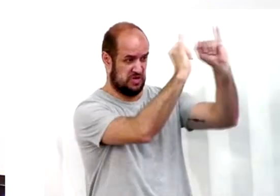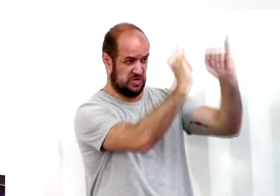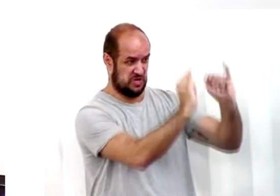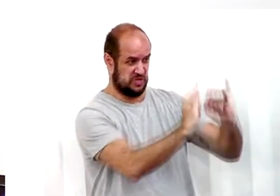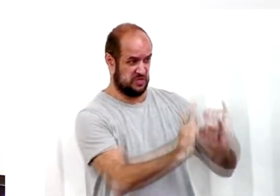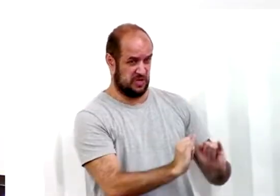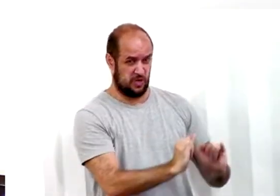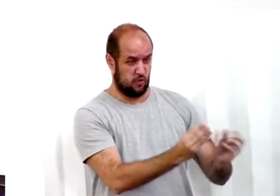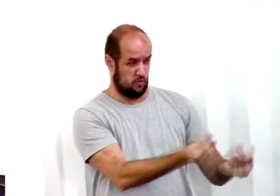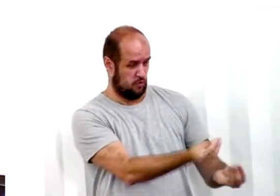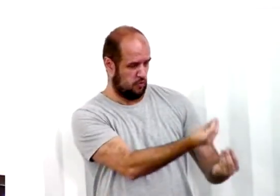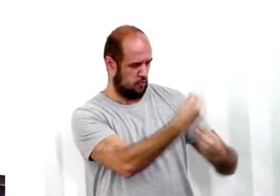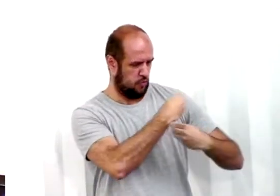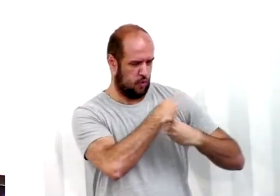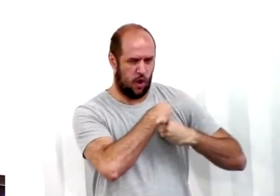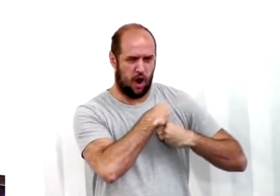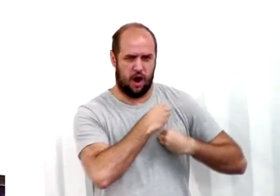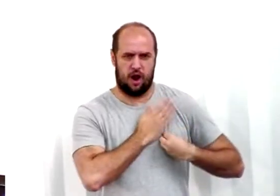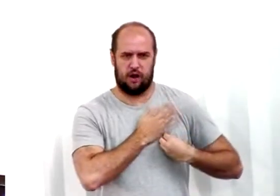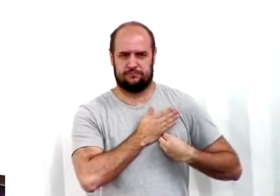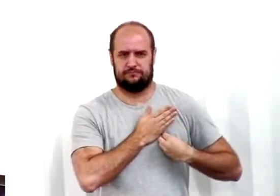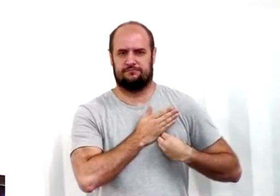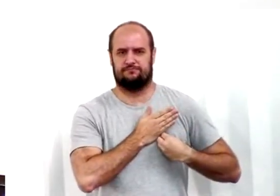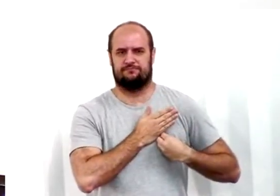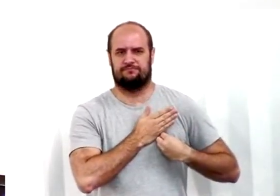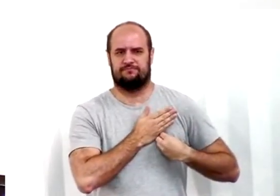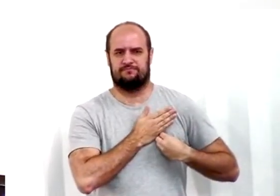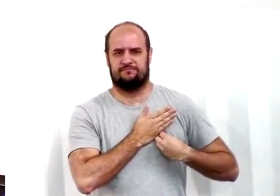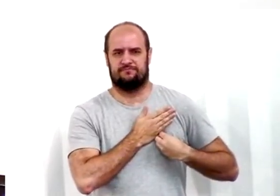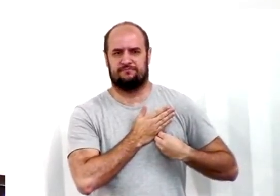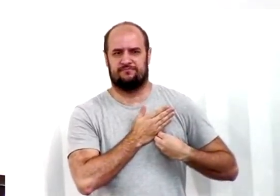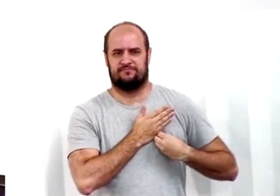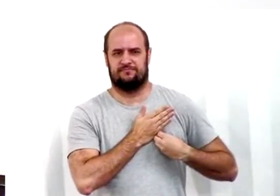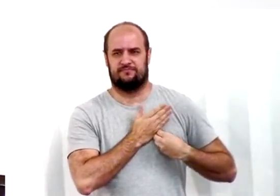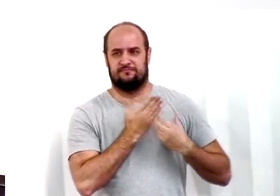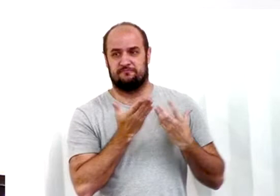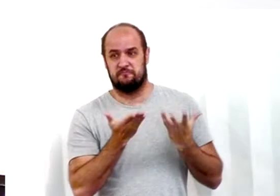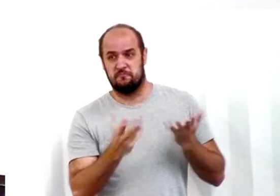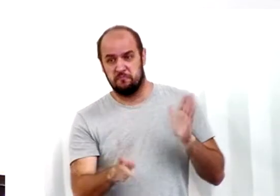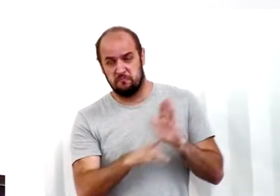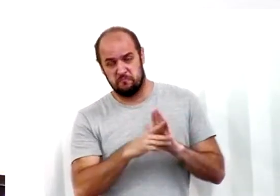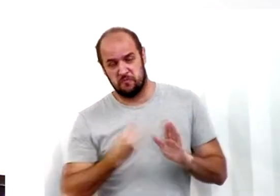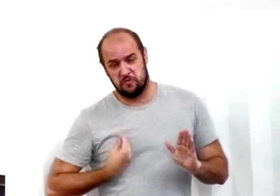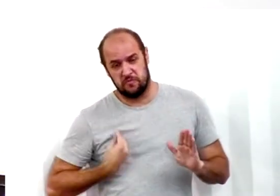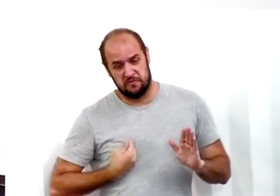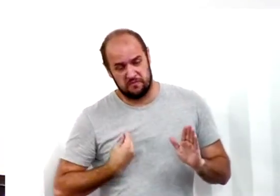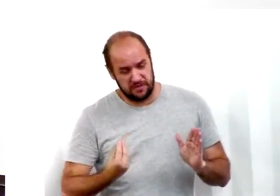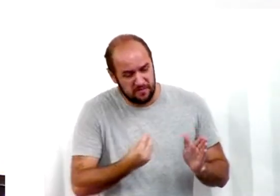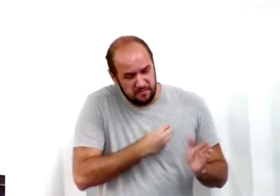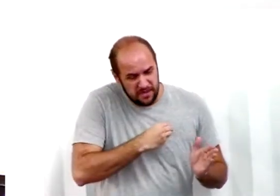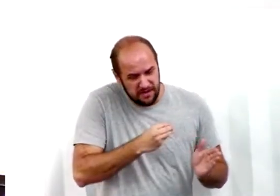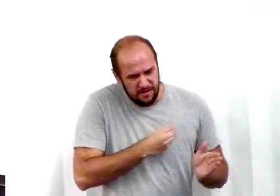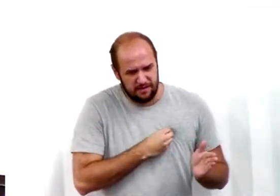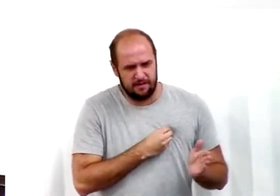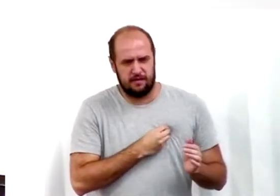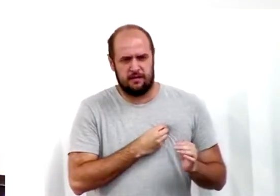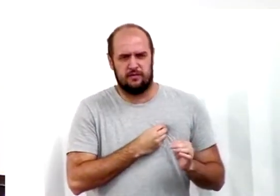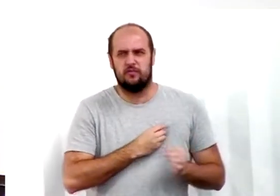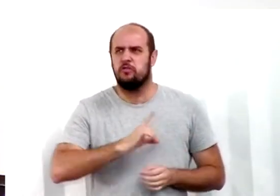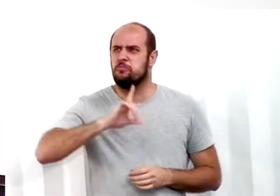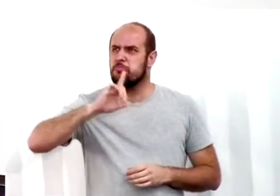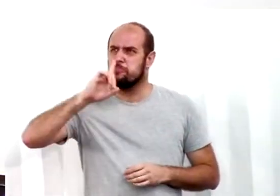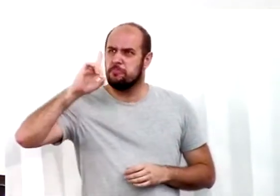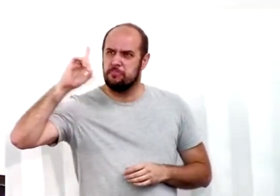seu coração, e tem tal tropeço para a sua iniquidade, vier ao profeta, eu, o